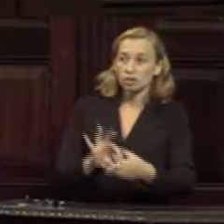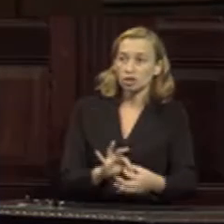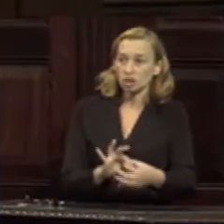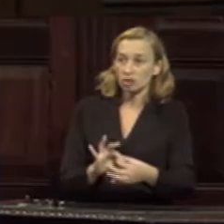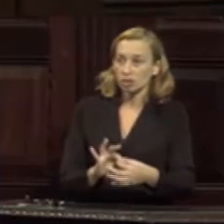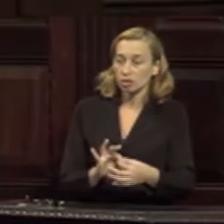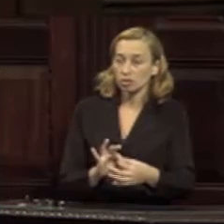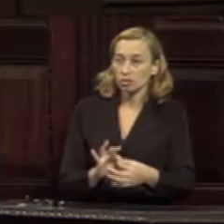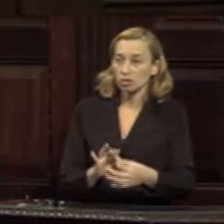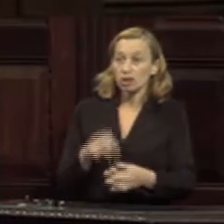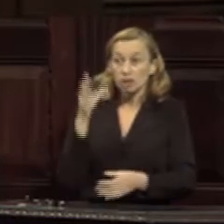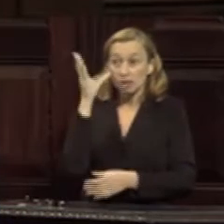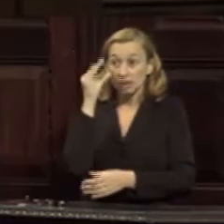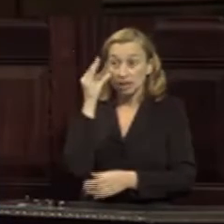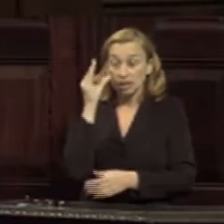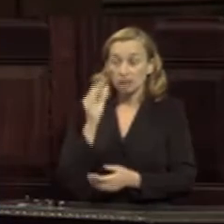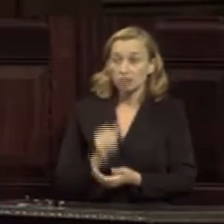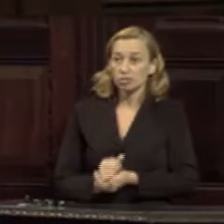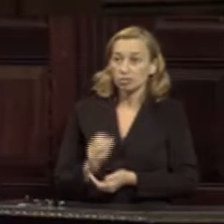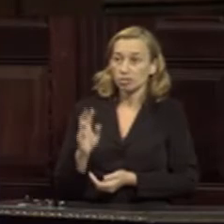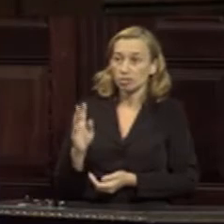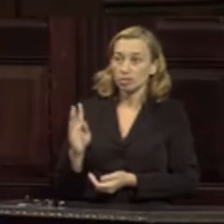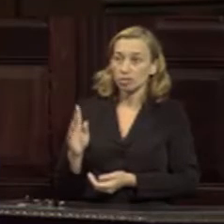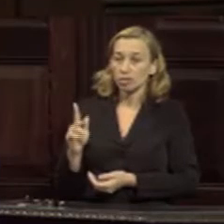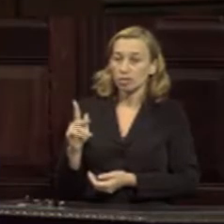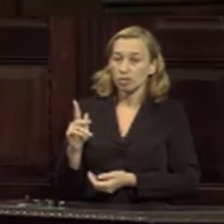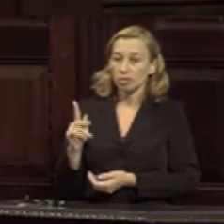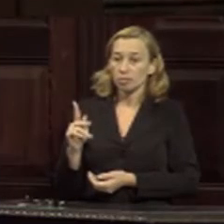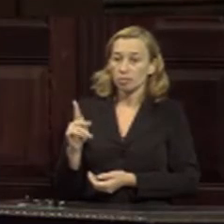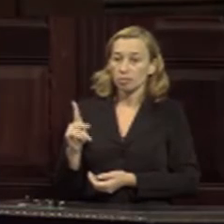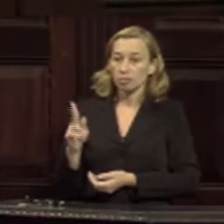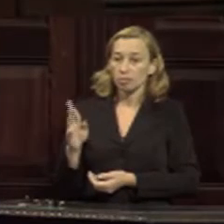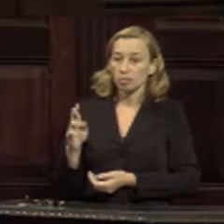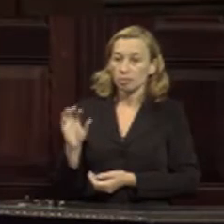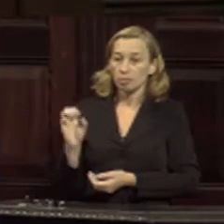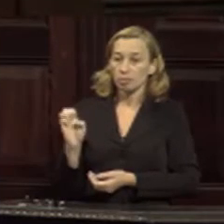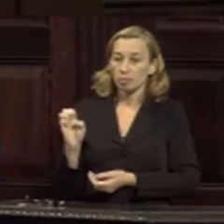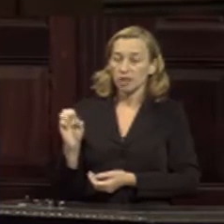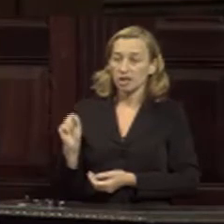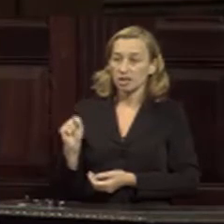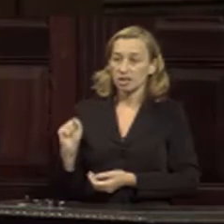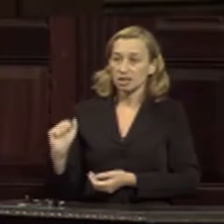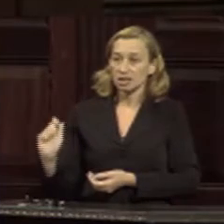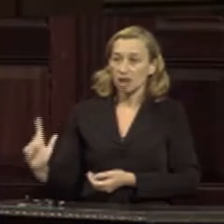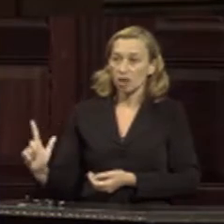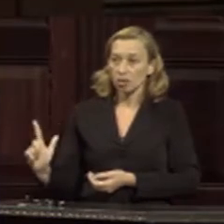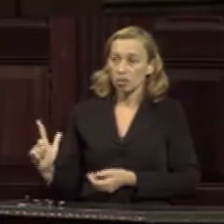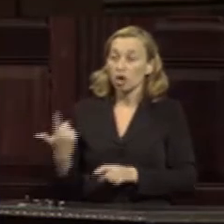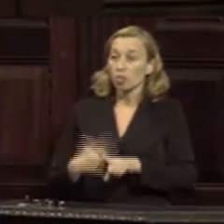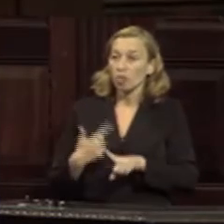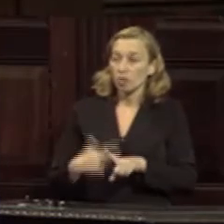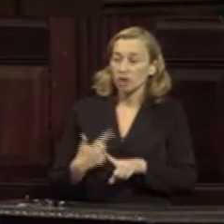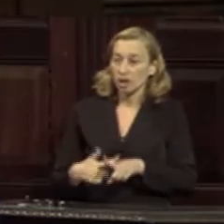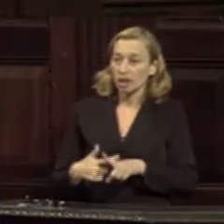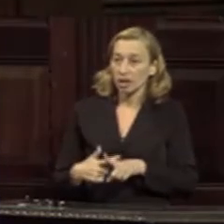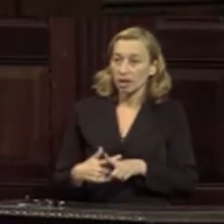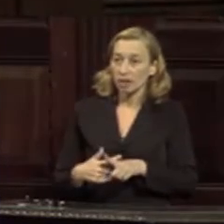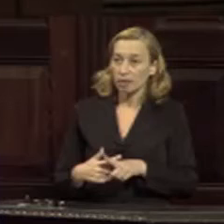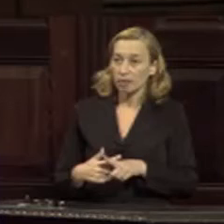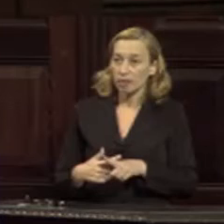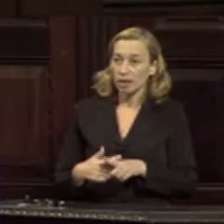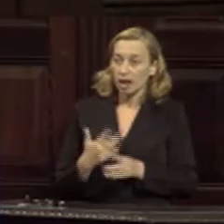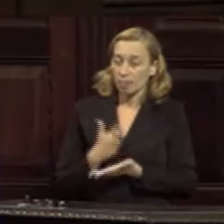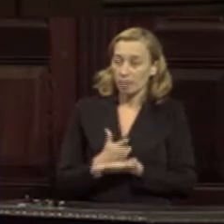grande interesse no pré-sal, deputado Eliomar. Porque a parte tributária da União no pré-sal,